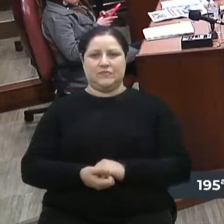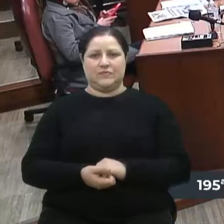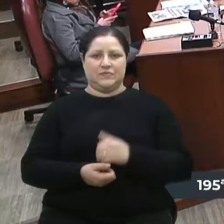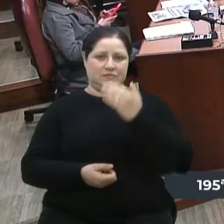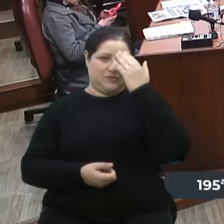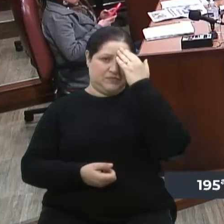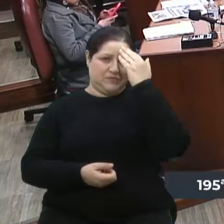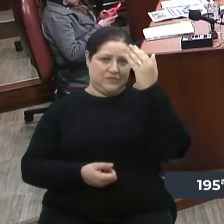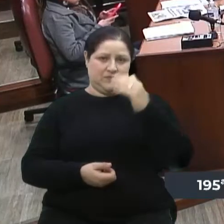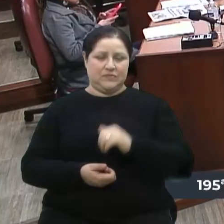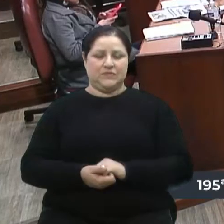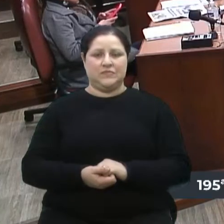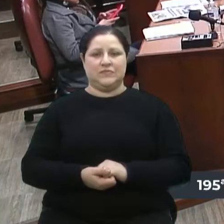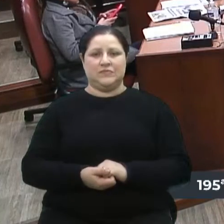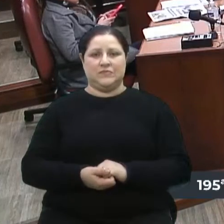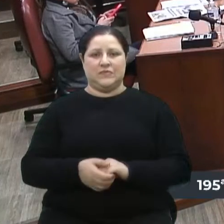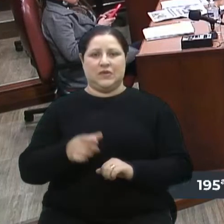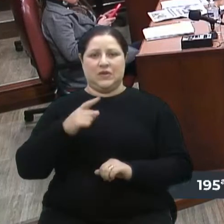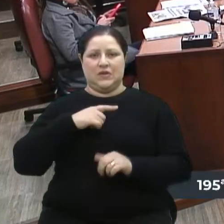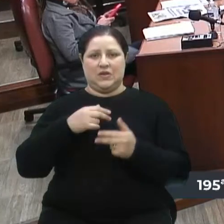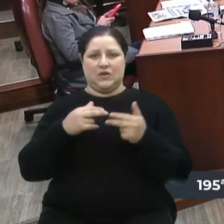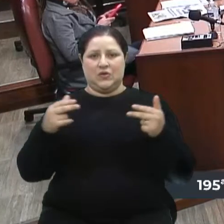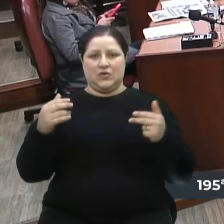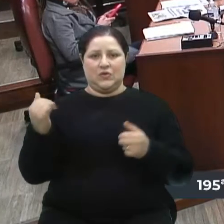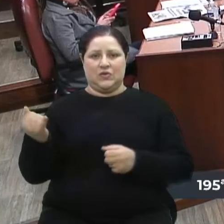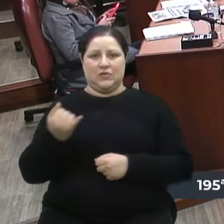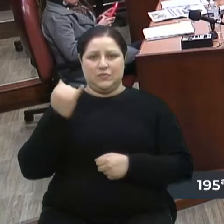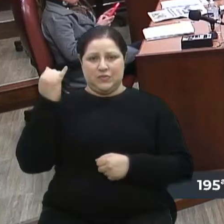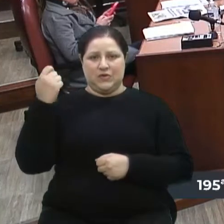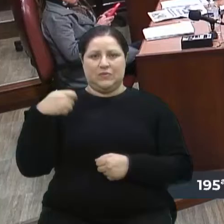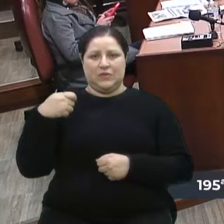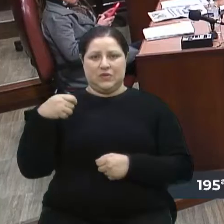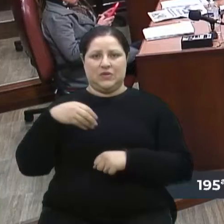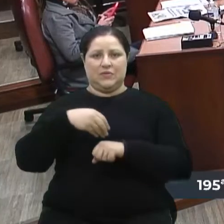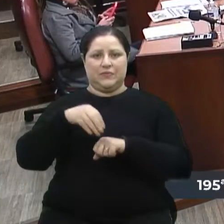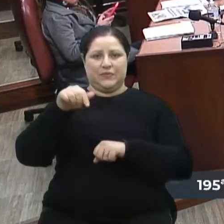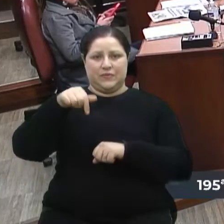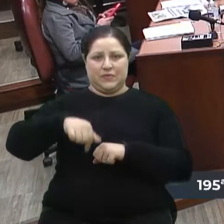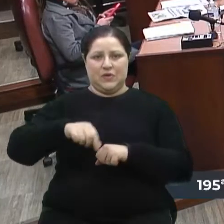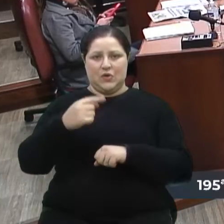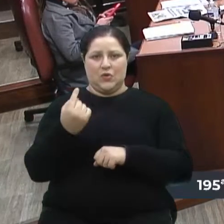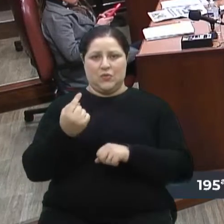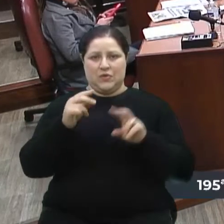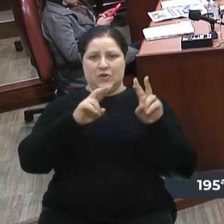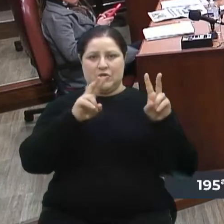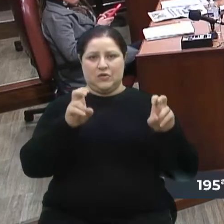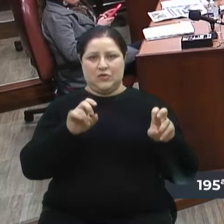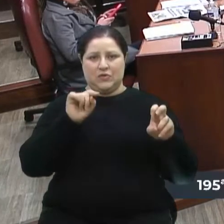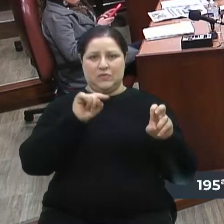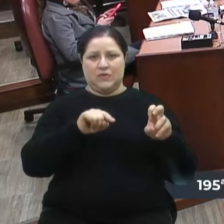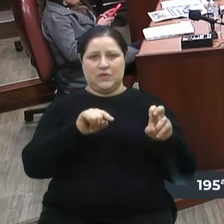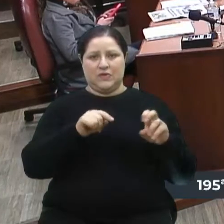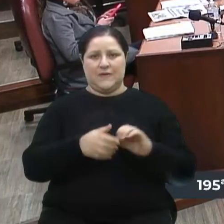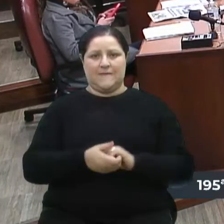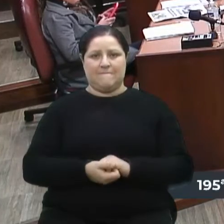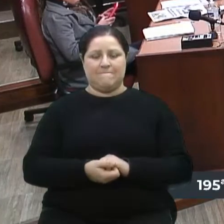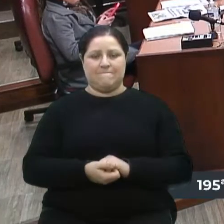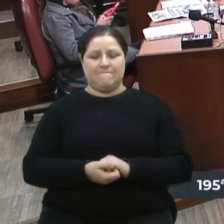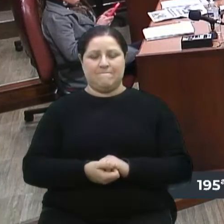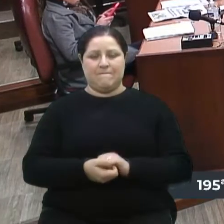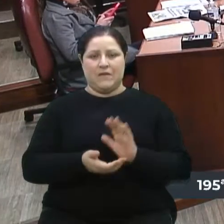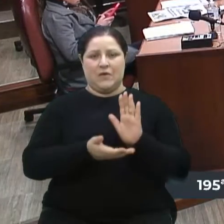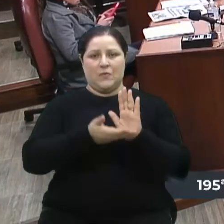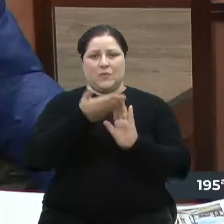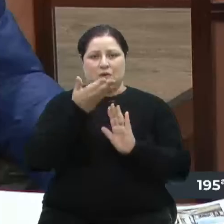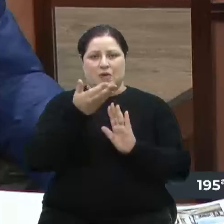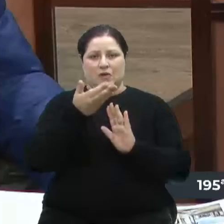Obrigada, vereador Renato. Tem coisas importantes que a gente precisa trazer aqui. Uma delas em relação até a essa questão do aumento